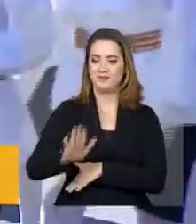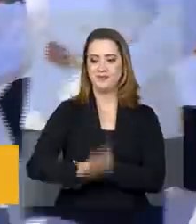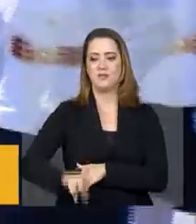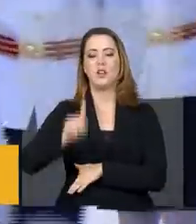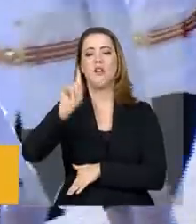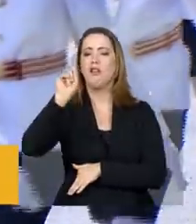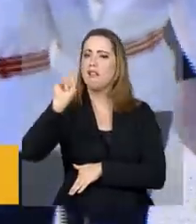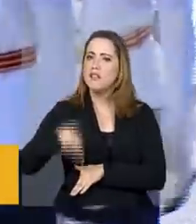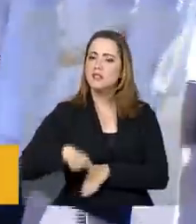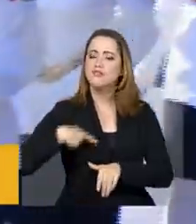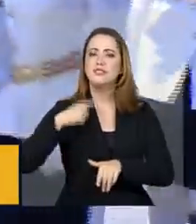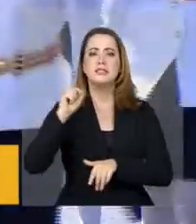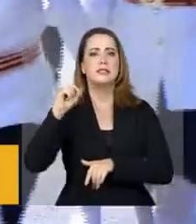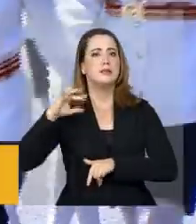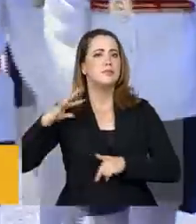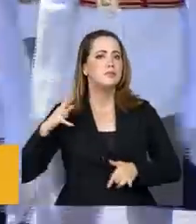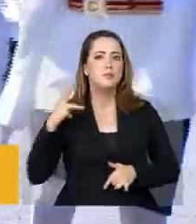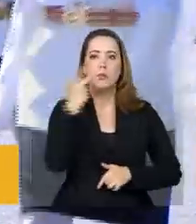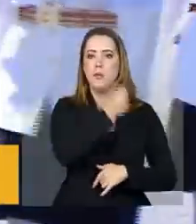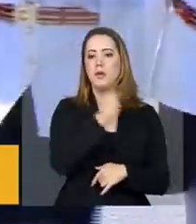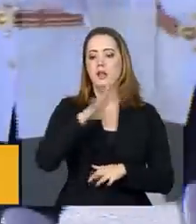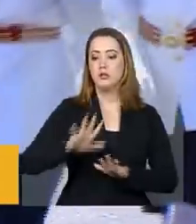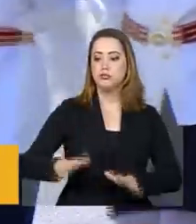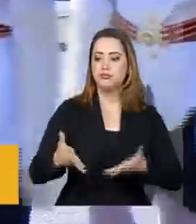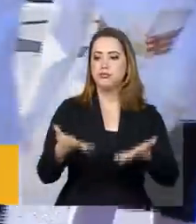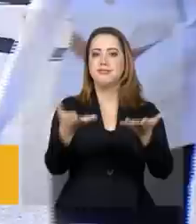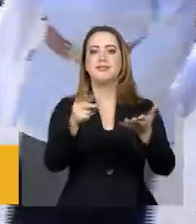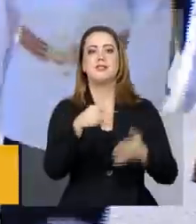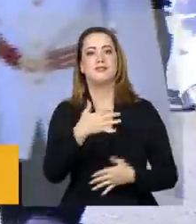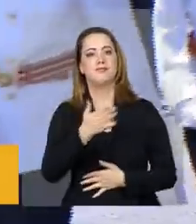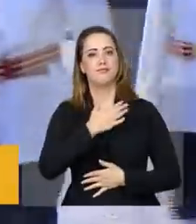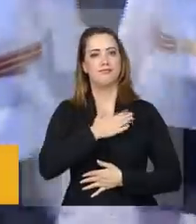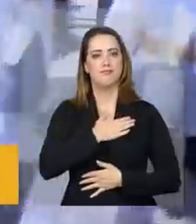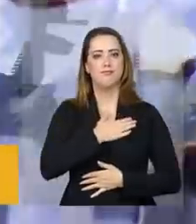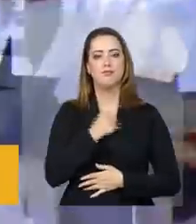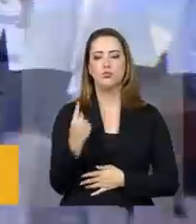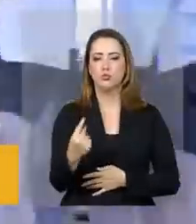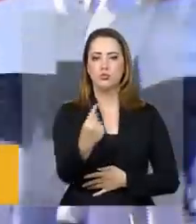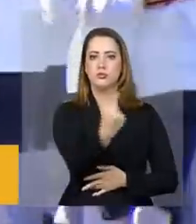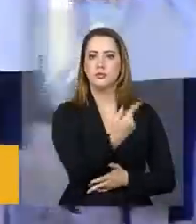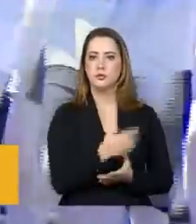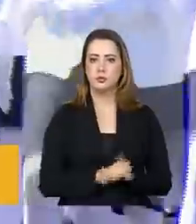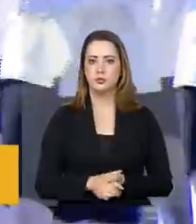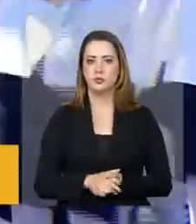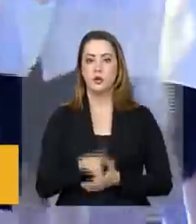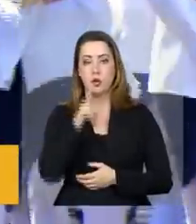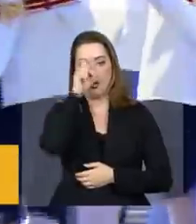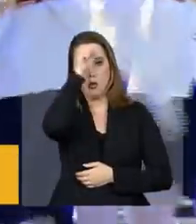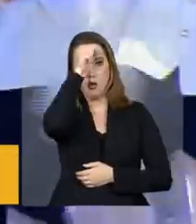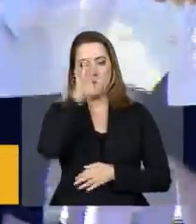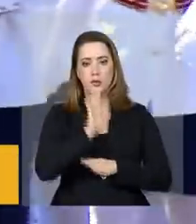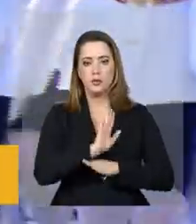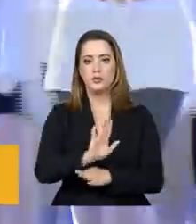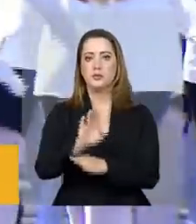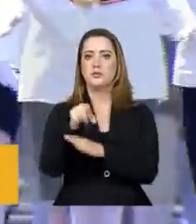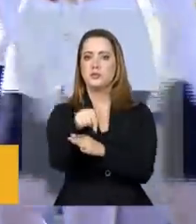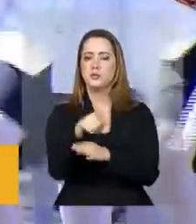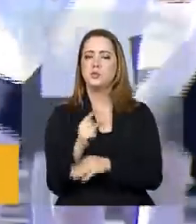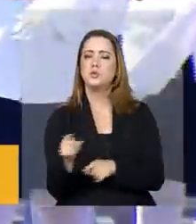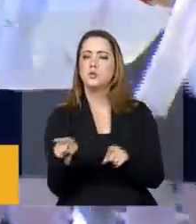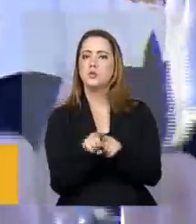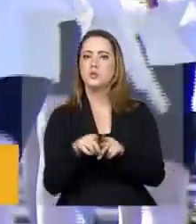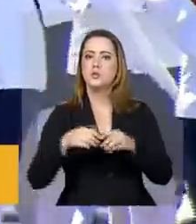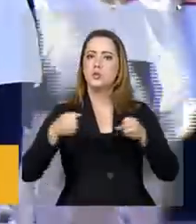instrumento fantástico para despertar esse sentimento cívico de cada um. Forças auxiliares desfilando na Esplanada